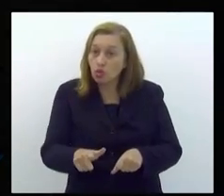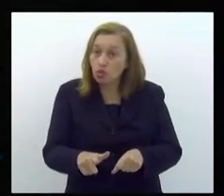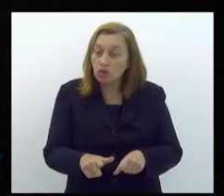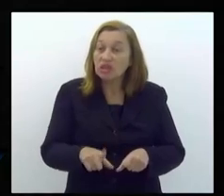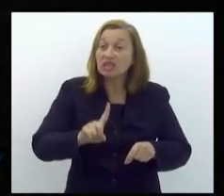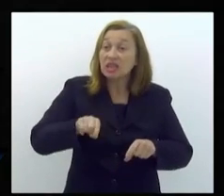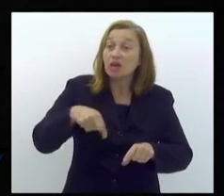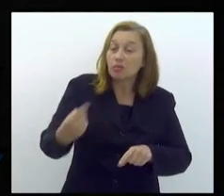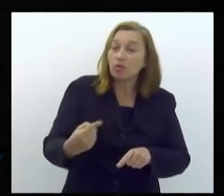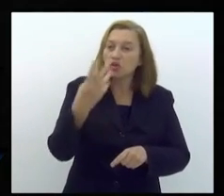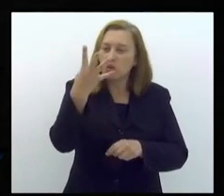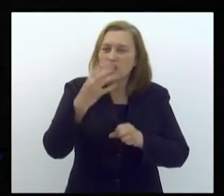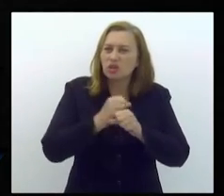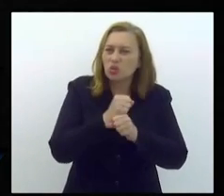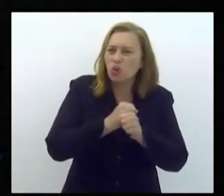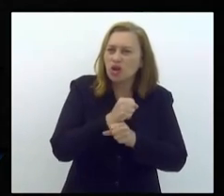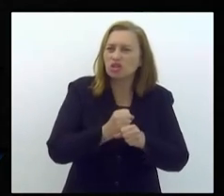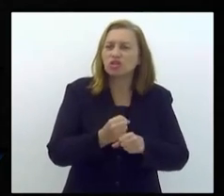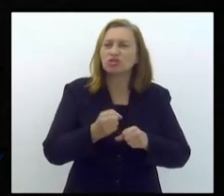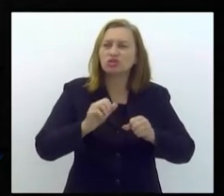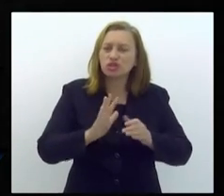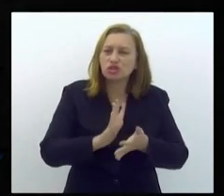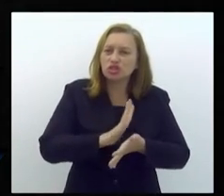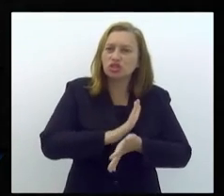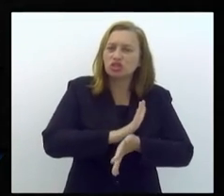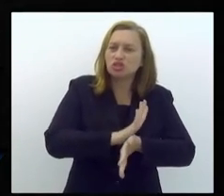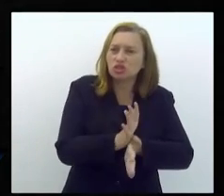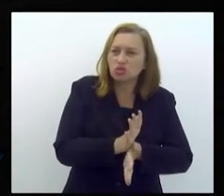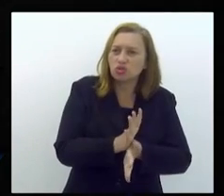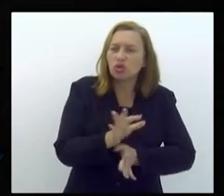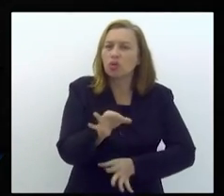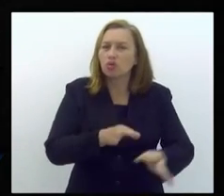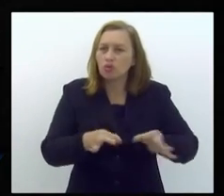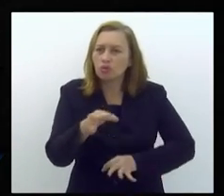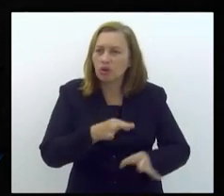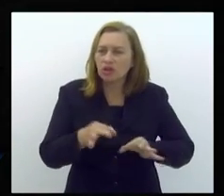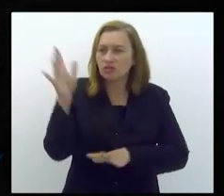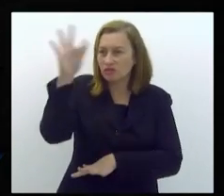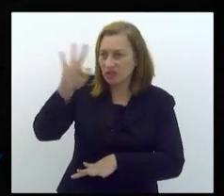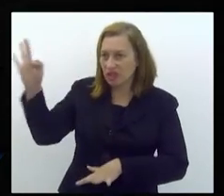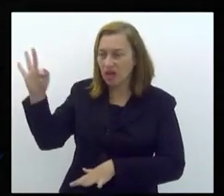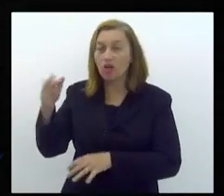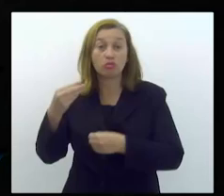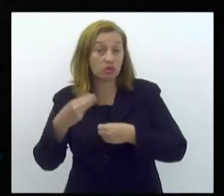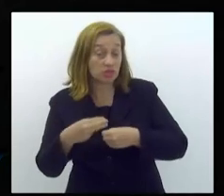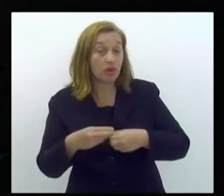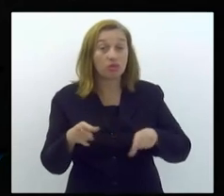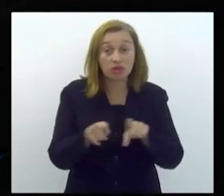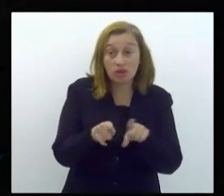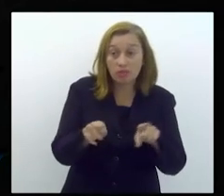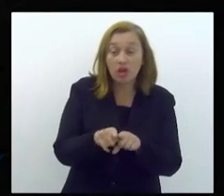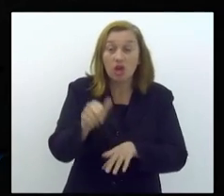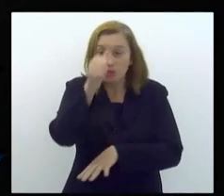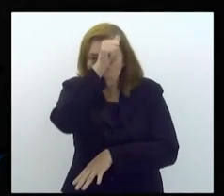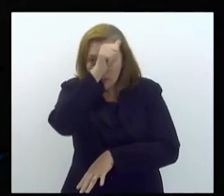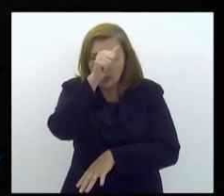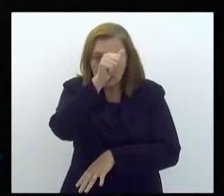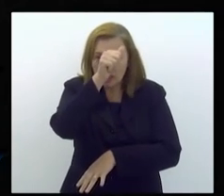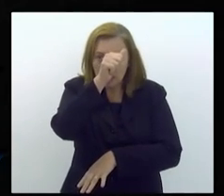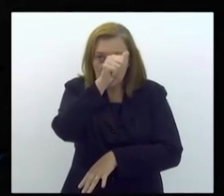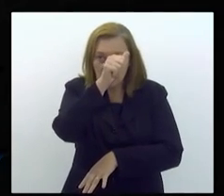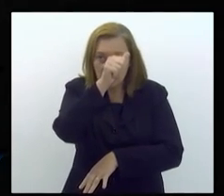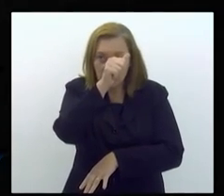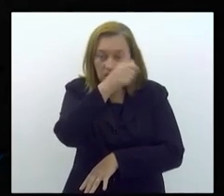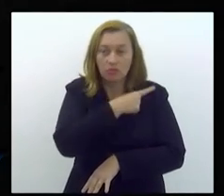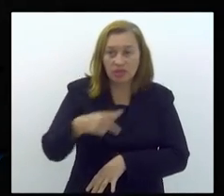após quatro anos de muita destruição no plano Federal e também no plano Municipal o presidente Lula entregou